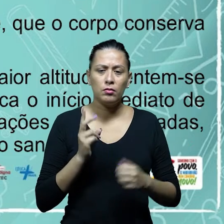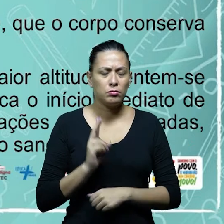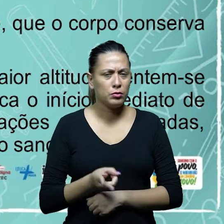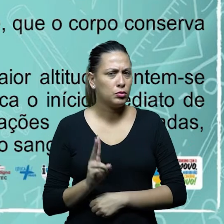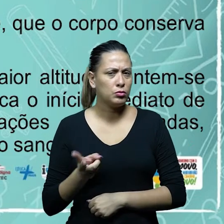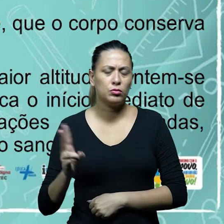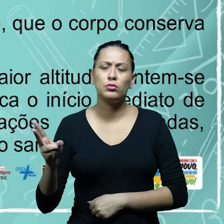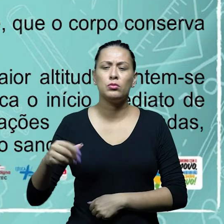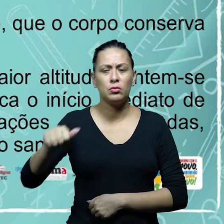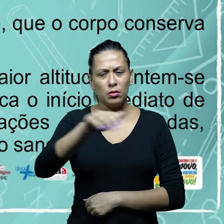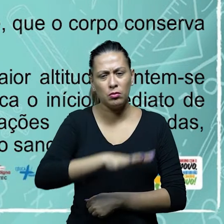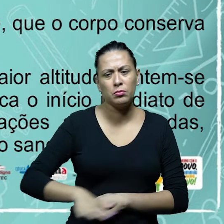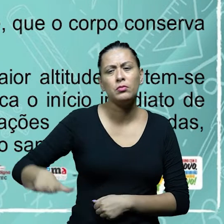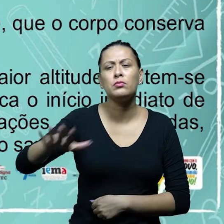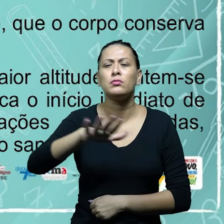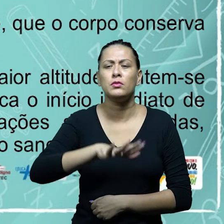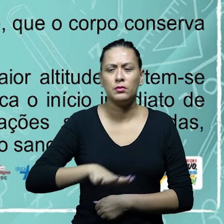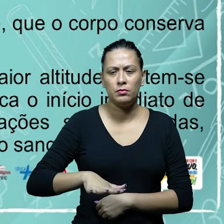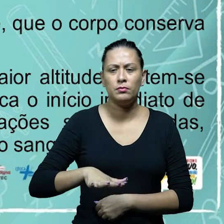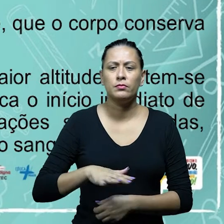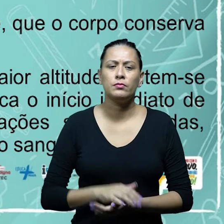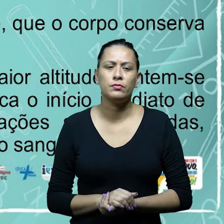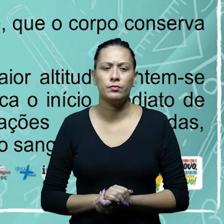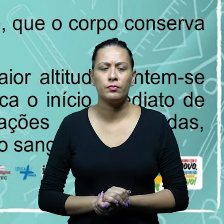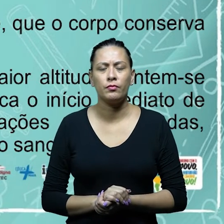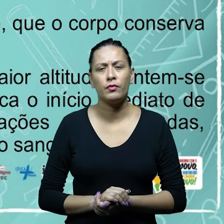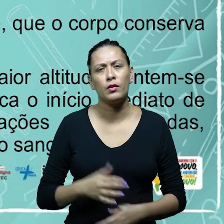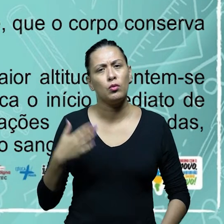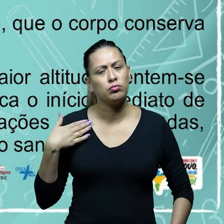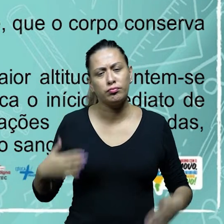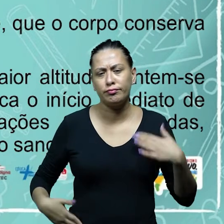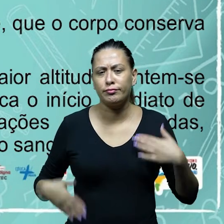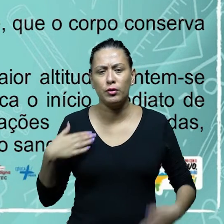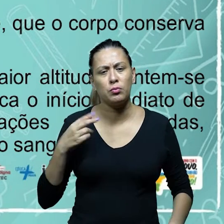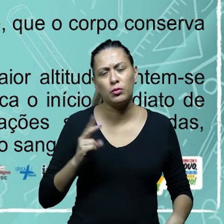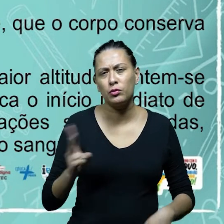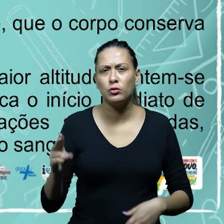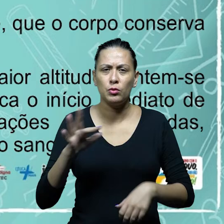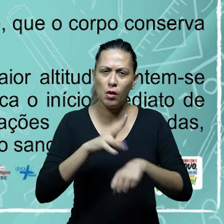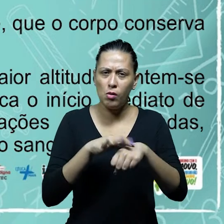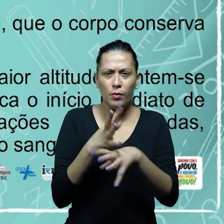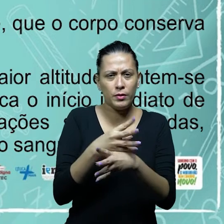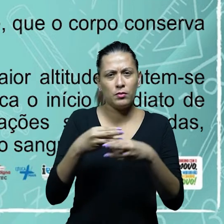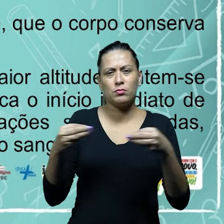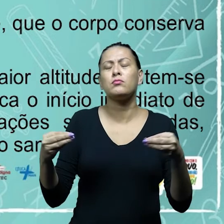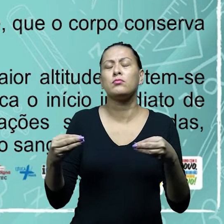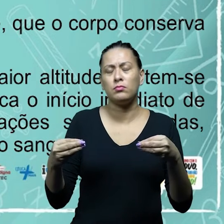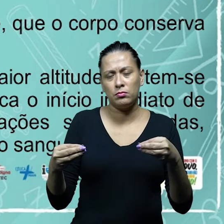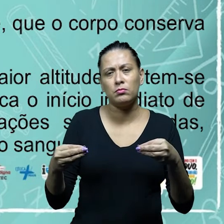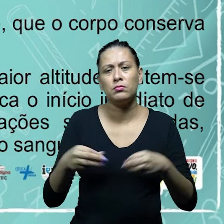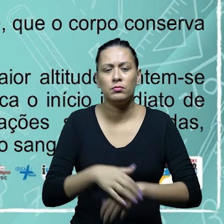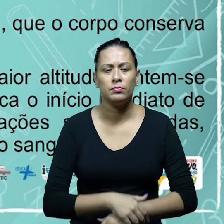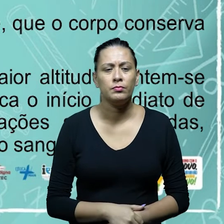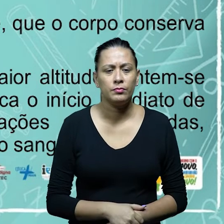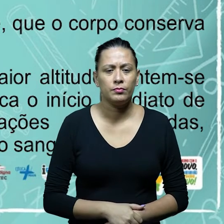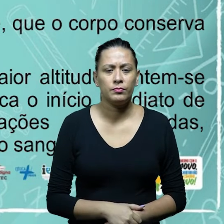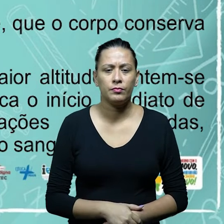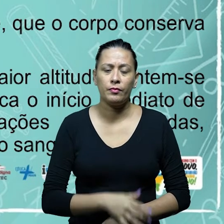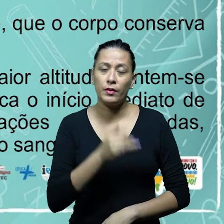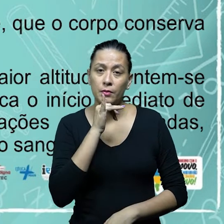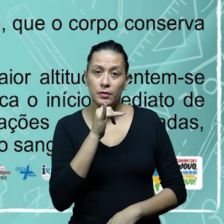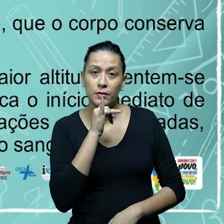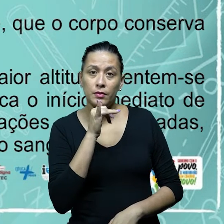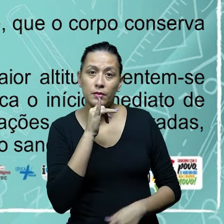um ambiente ele se mantém constante que o corpo conserva a sua unidade se cura das doenças